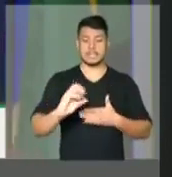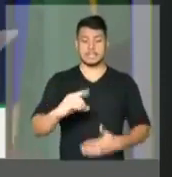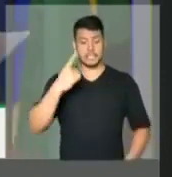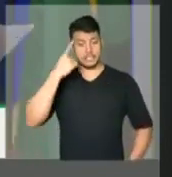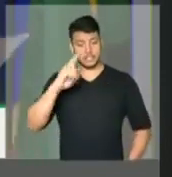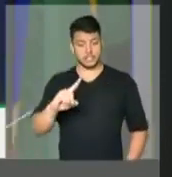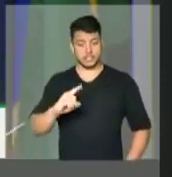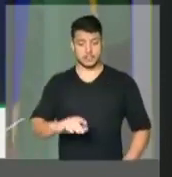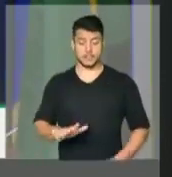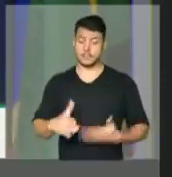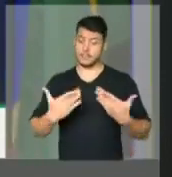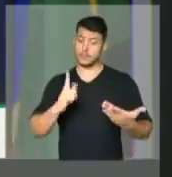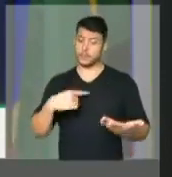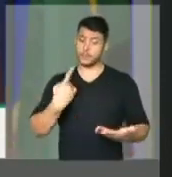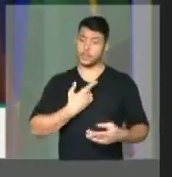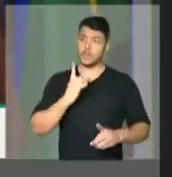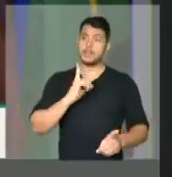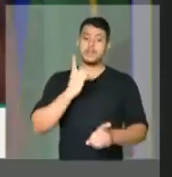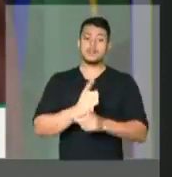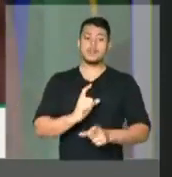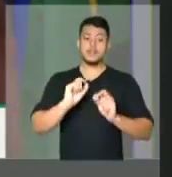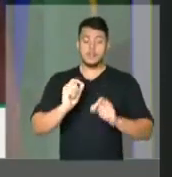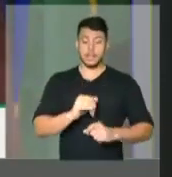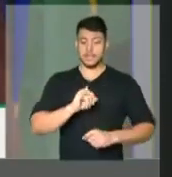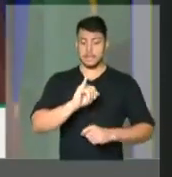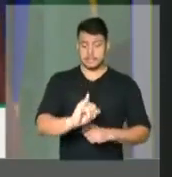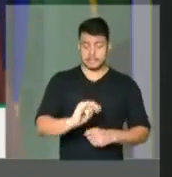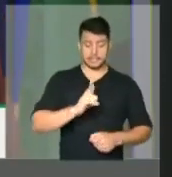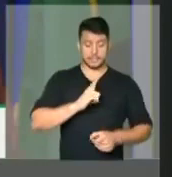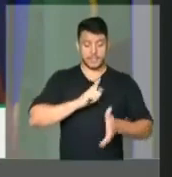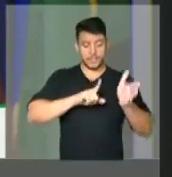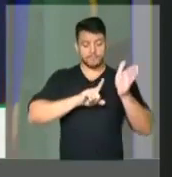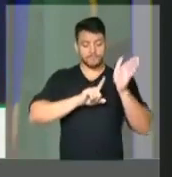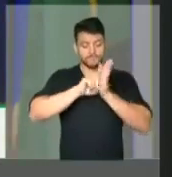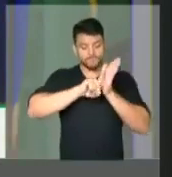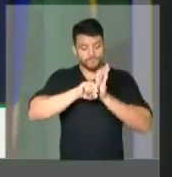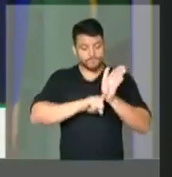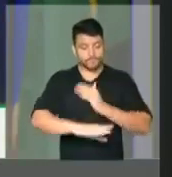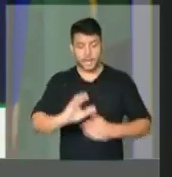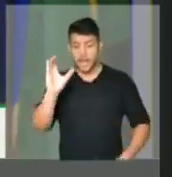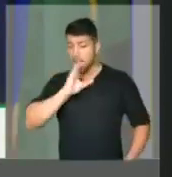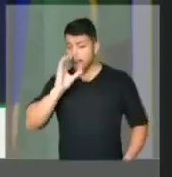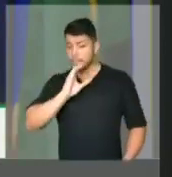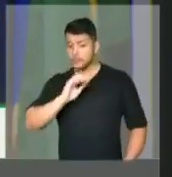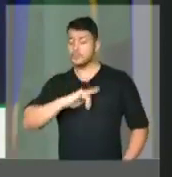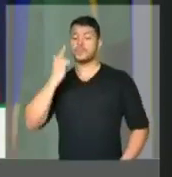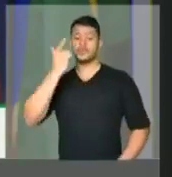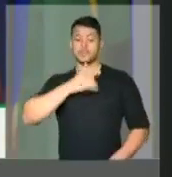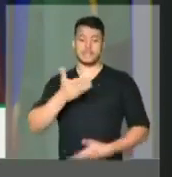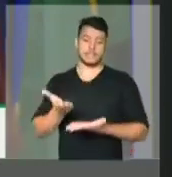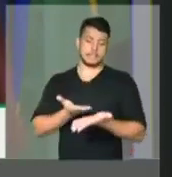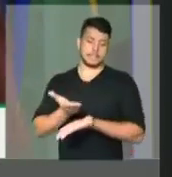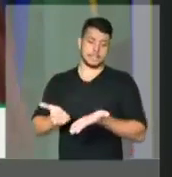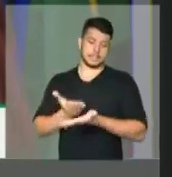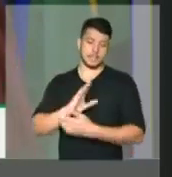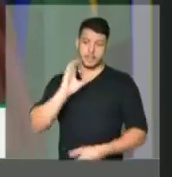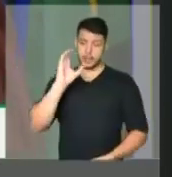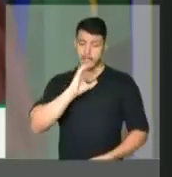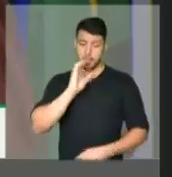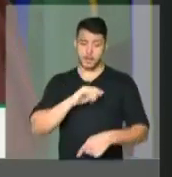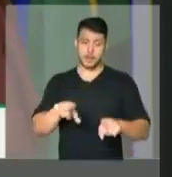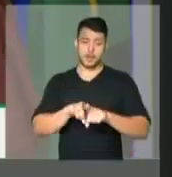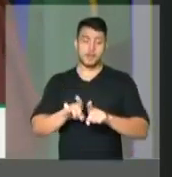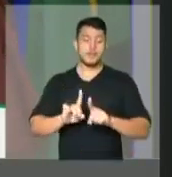sabemos, diagnóstico rápido, tratamento que se inicia rápido e mais chances de cura. A luta agora,